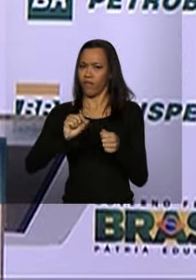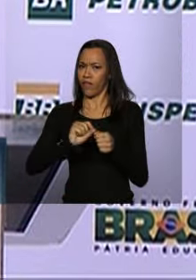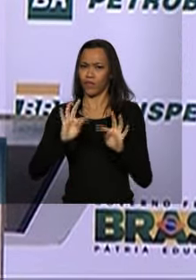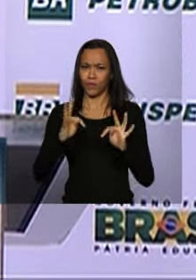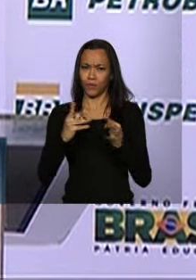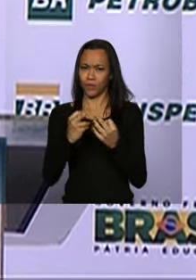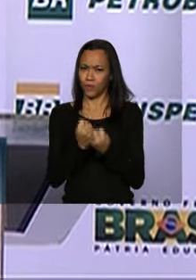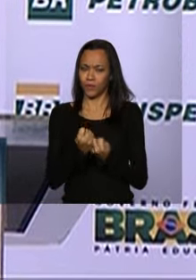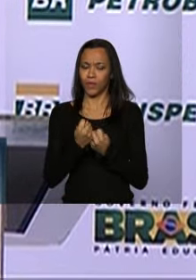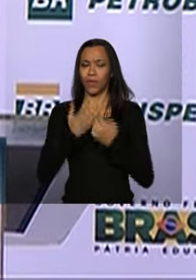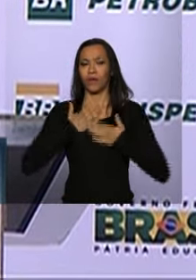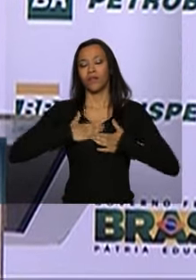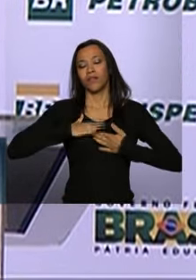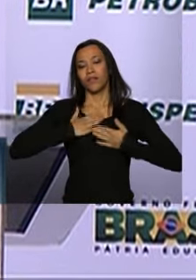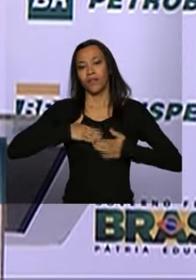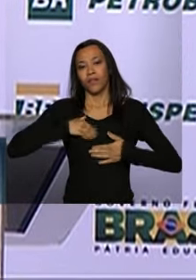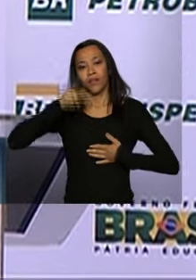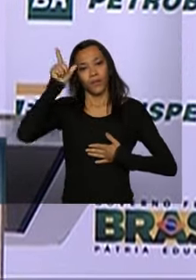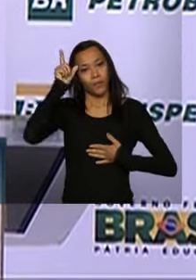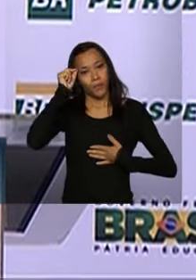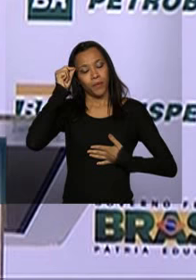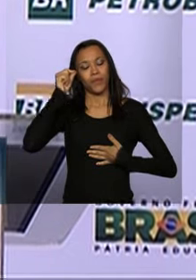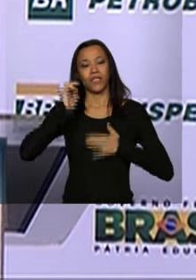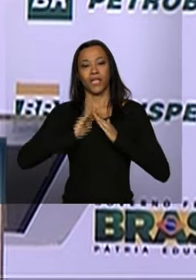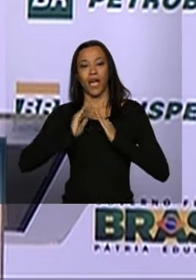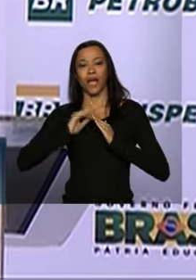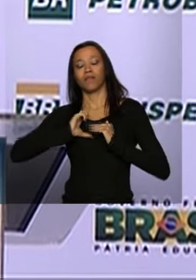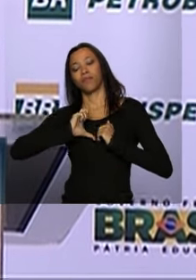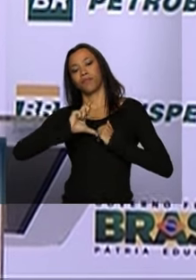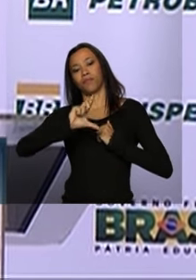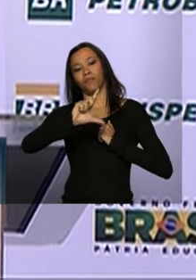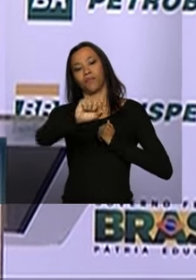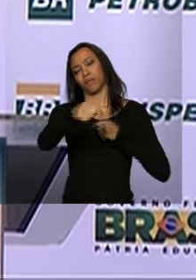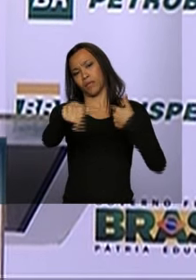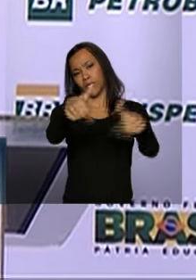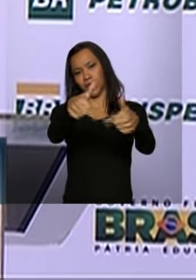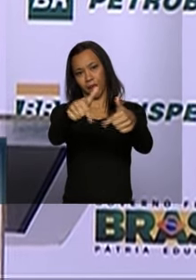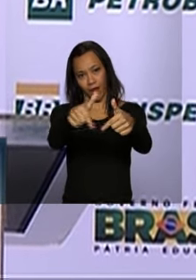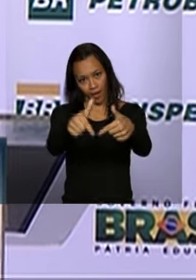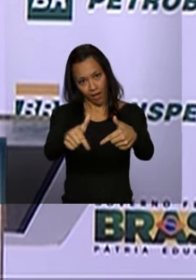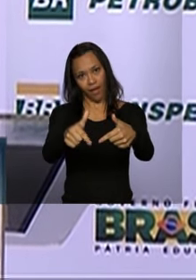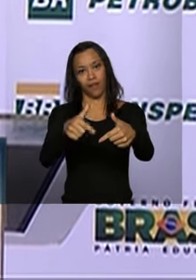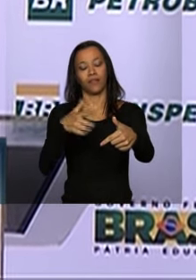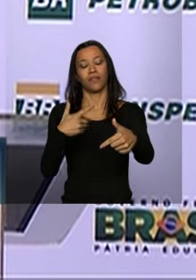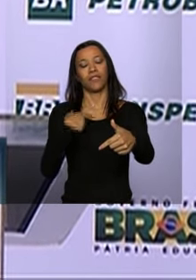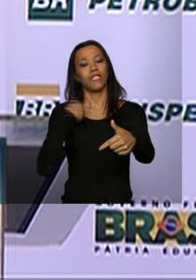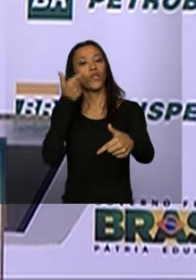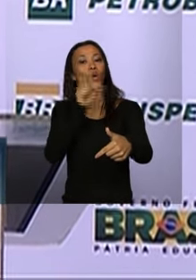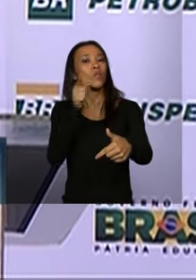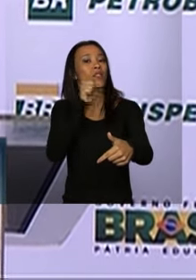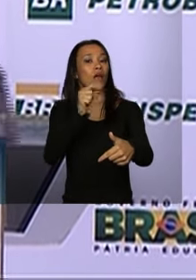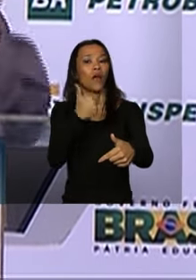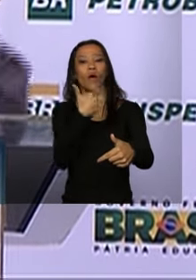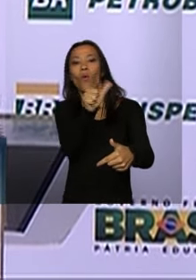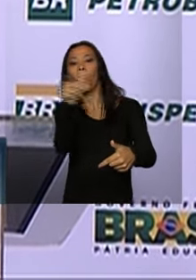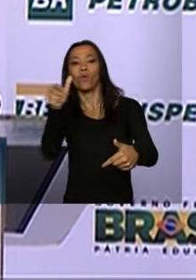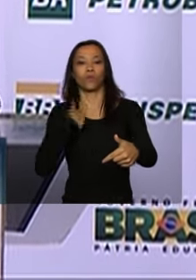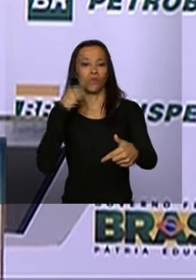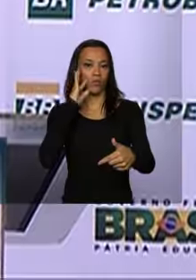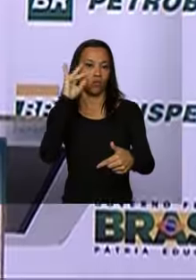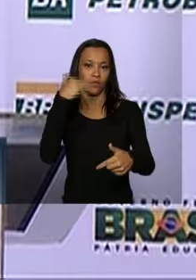saí de casa com tranquilidade para poder correr atrás do meu objetivo e conquistar mais outros sonhos. Muito